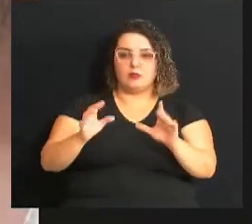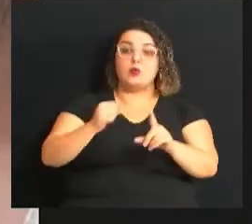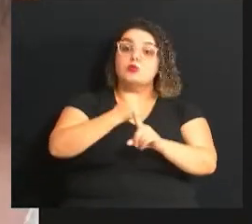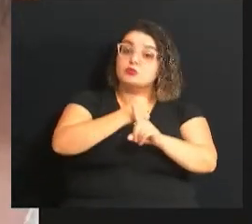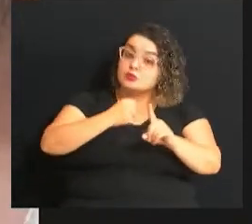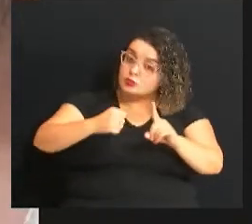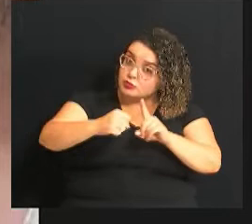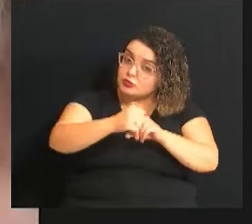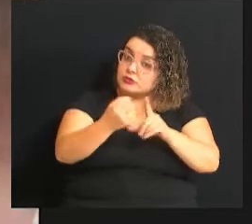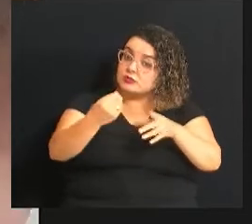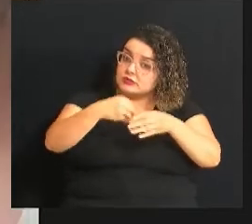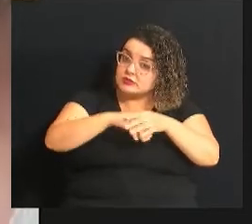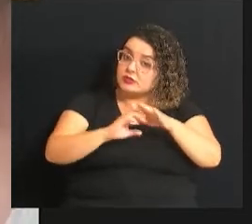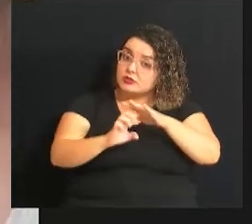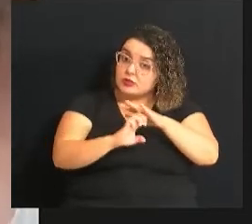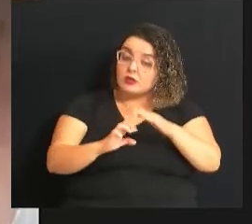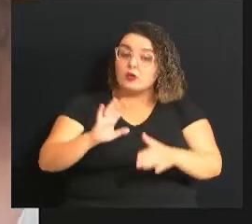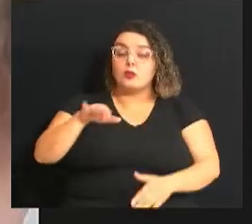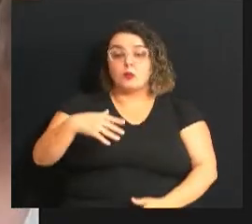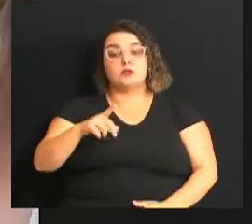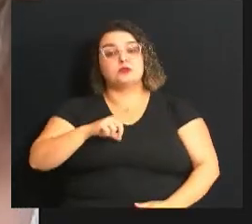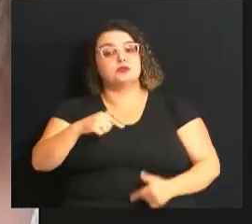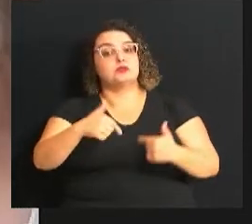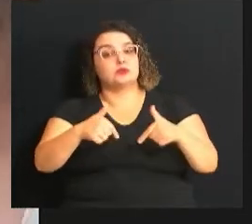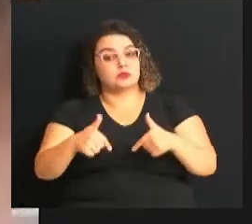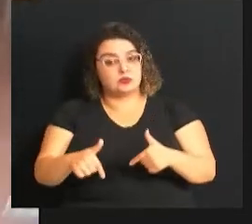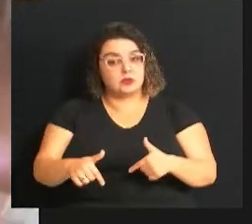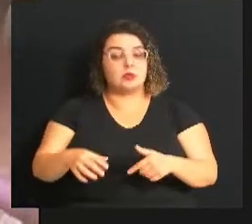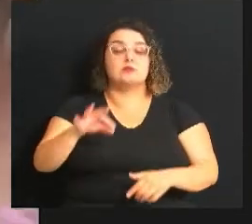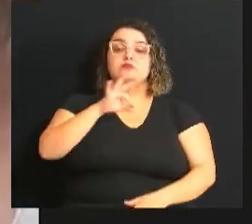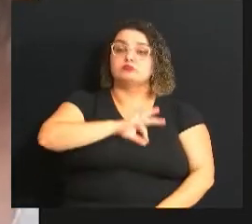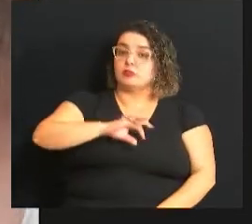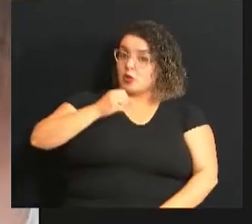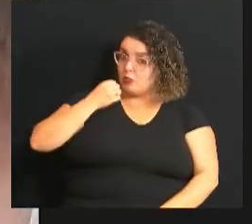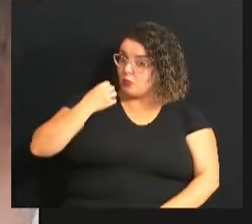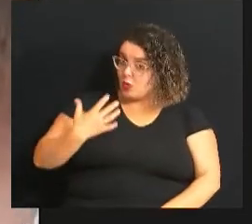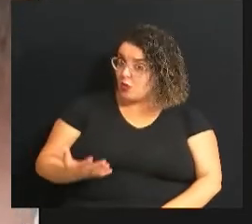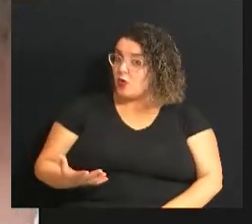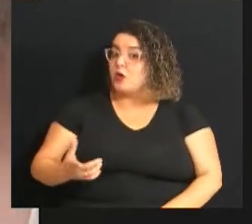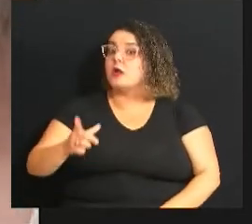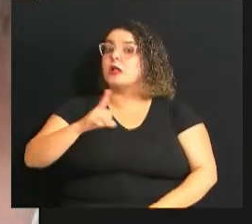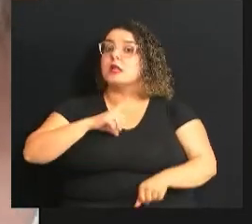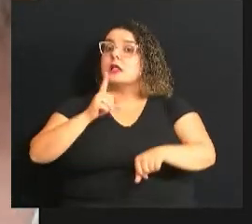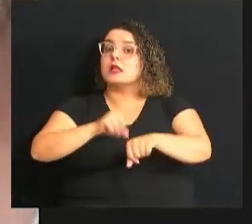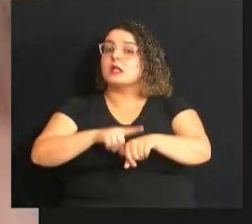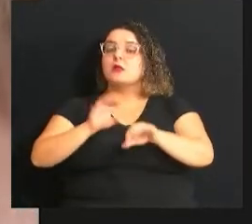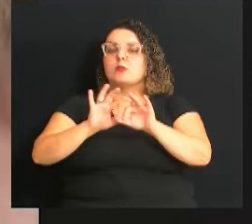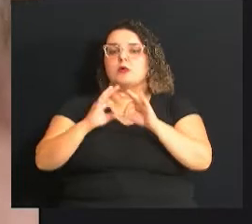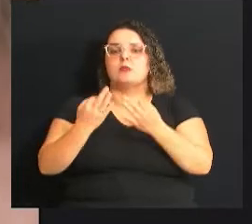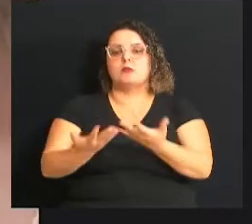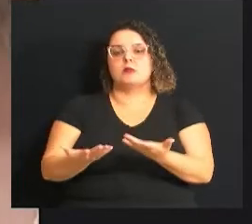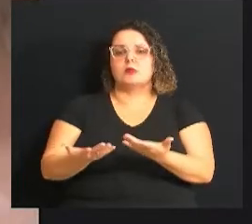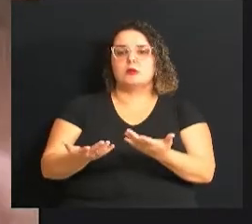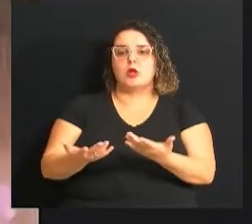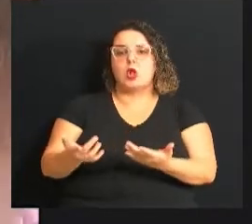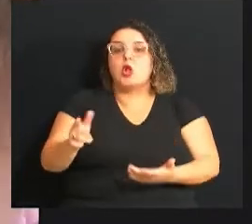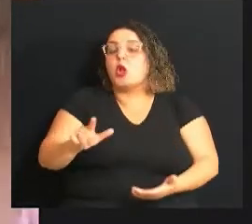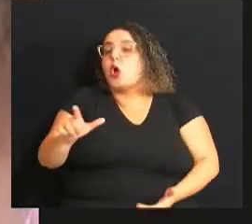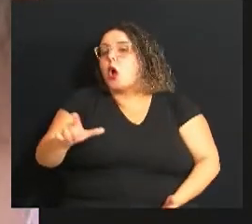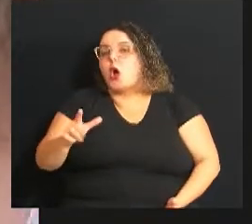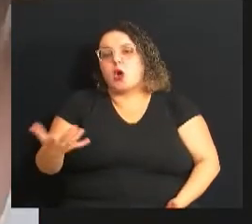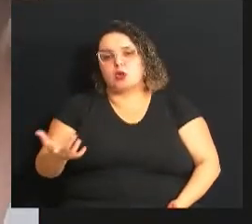da empresa, porque quando eu tenho um trabalhador que é bem remunerado, que tem tempo para a sua família, automaticamente isso